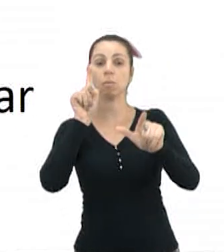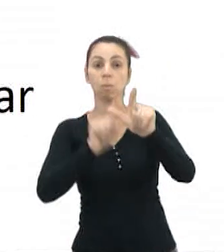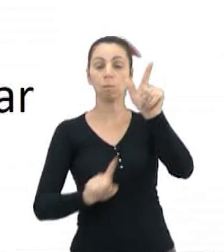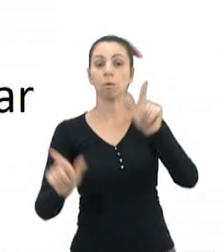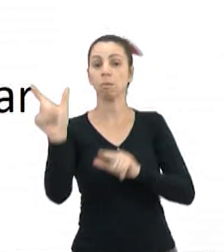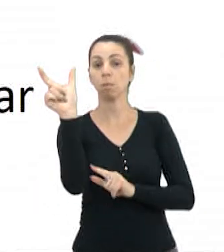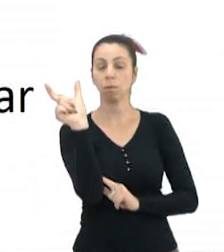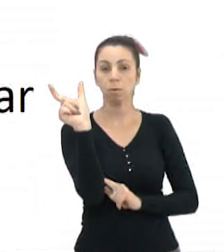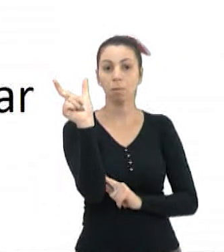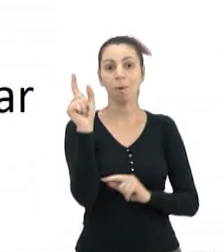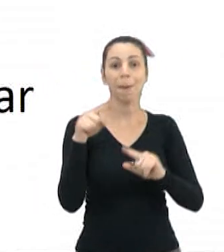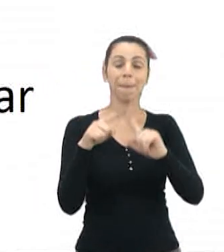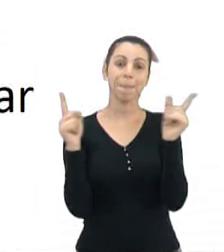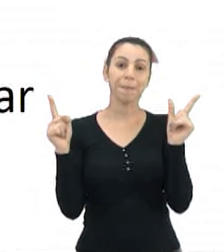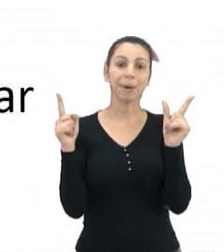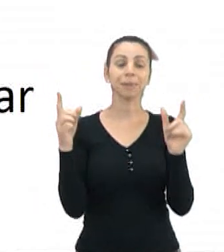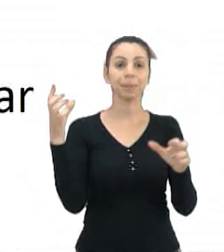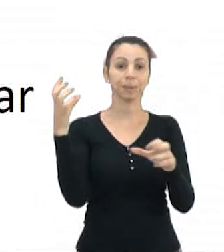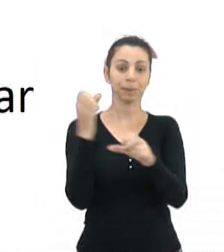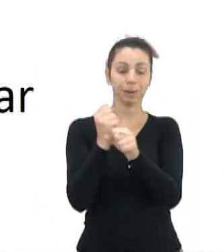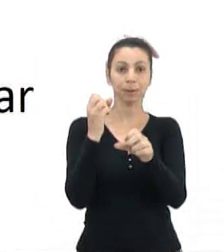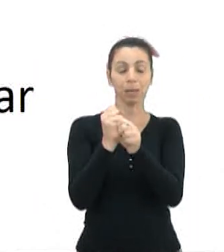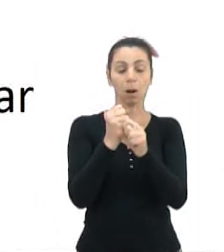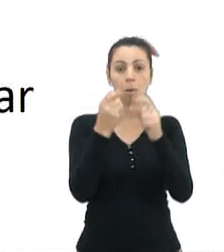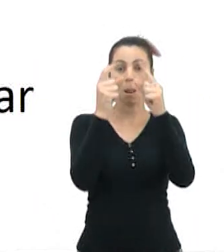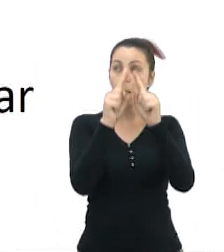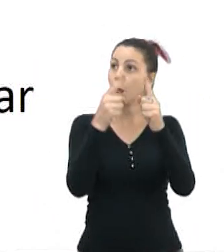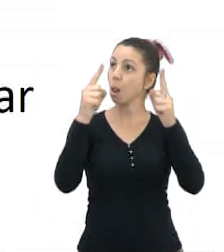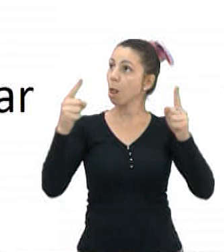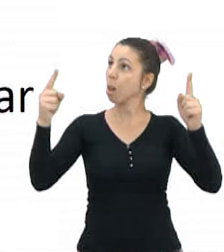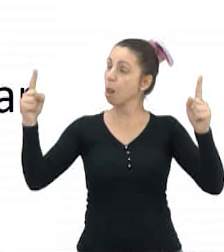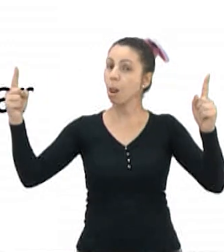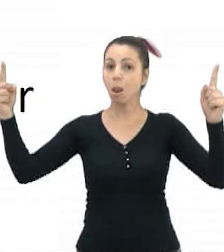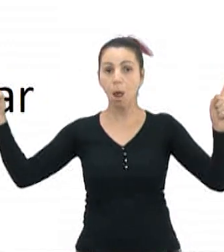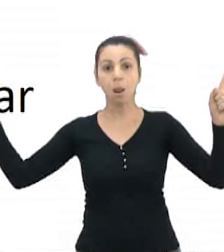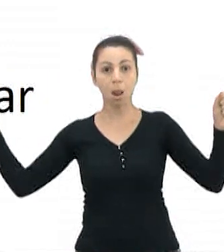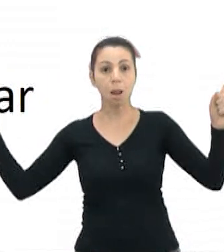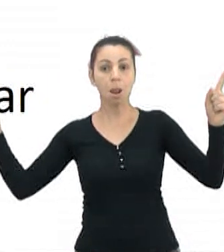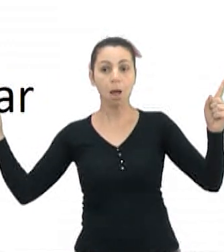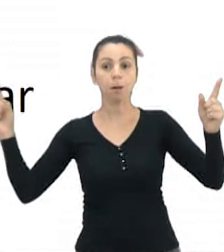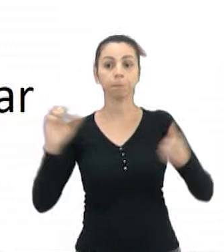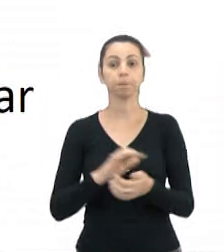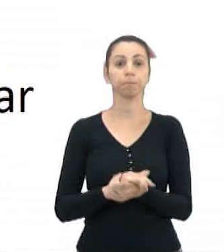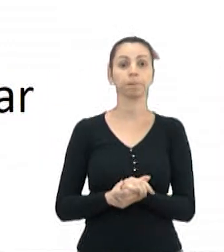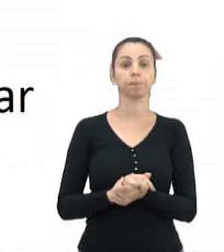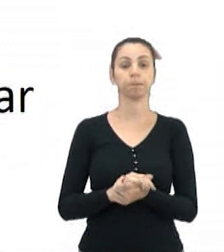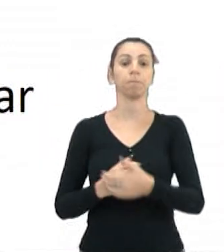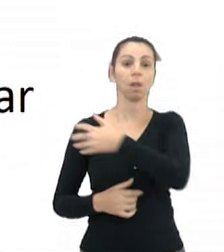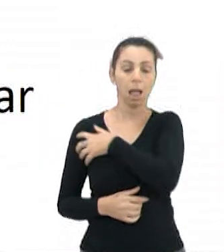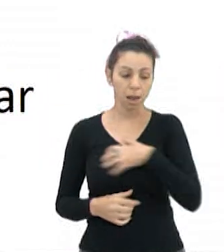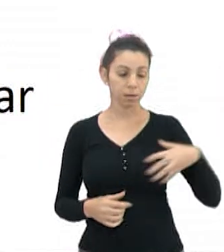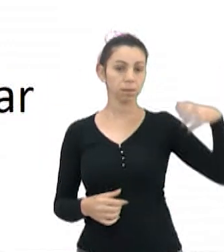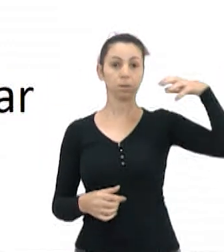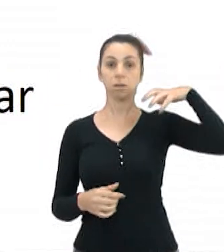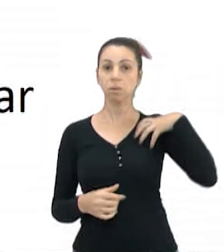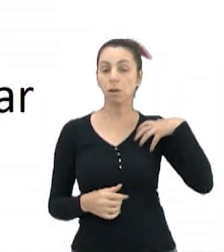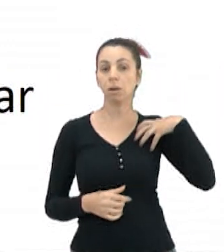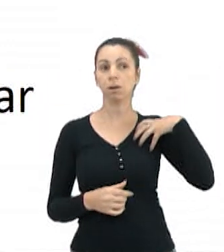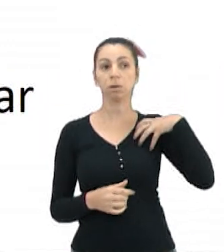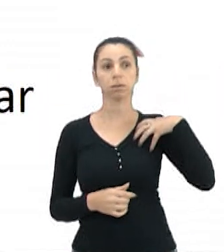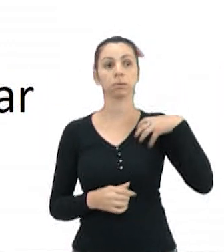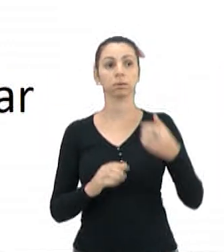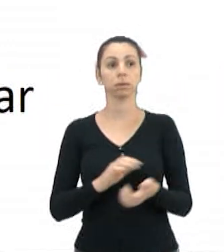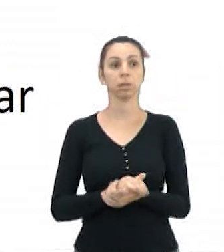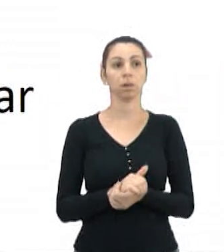muito longo e complicado, né? Aristóteles, de 384 a 322